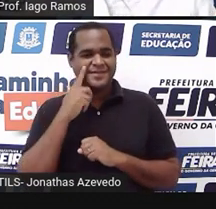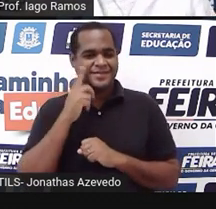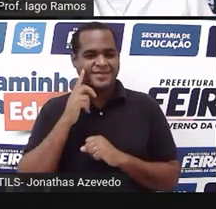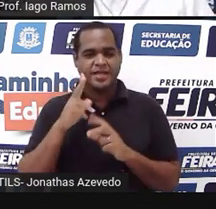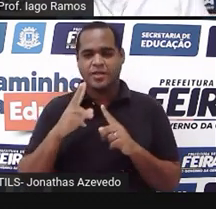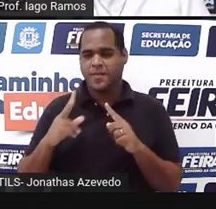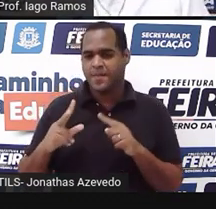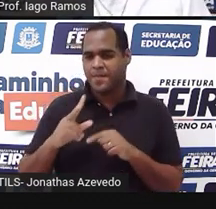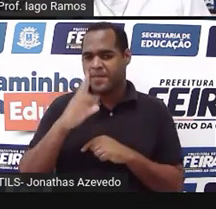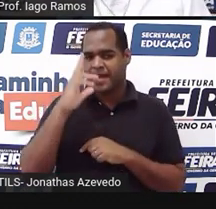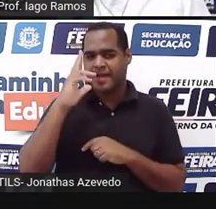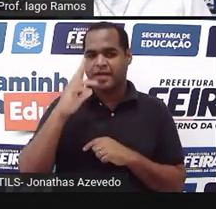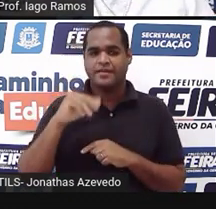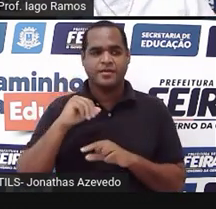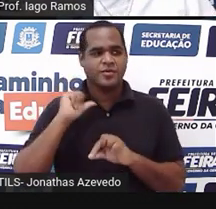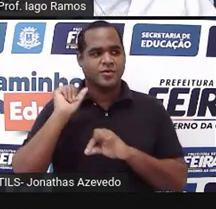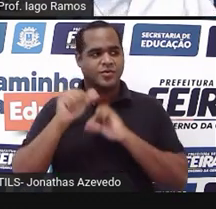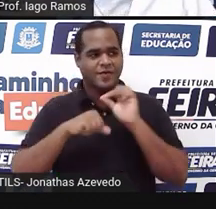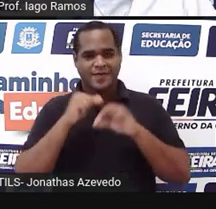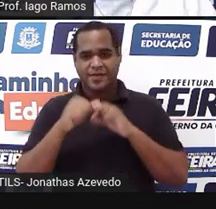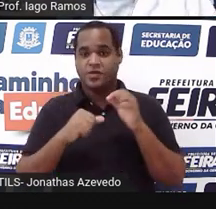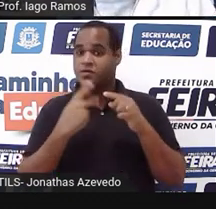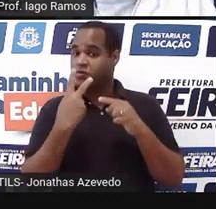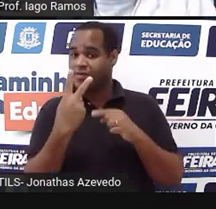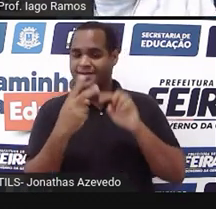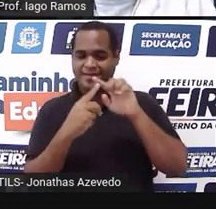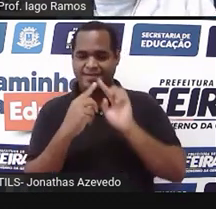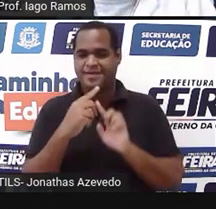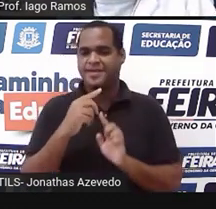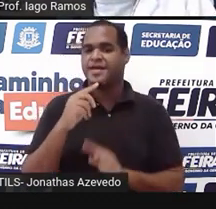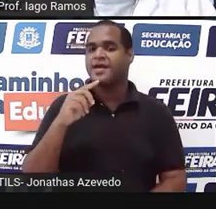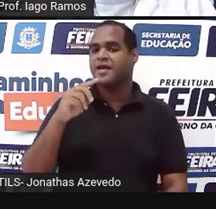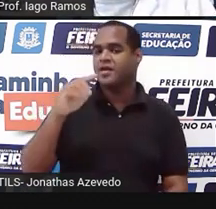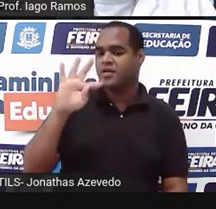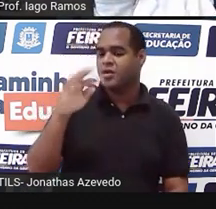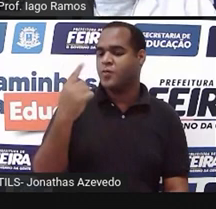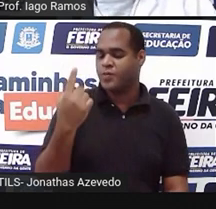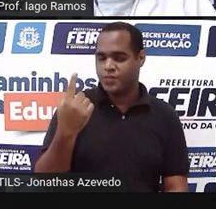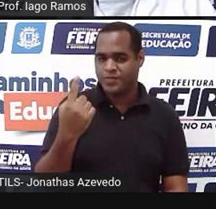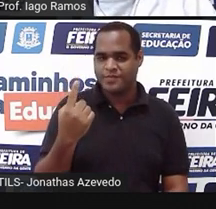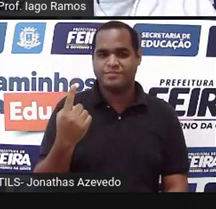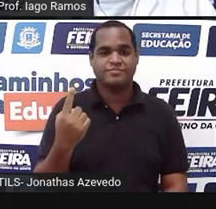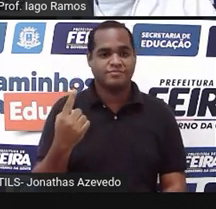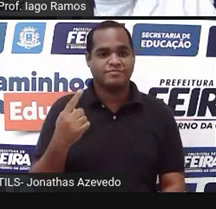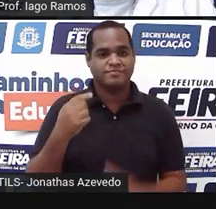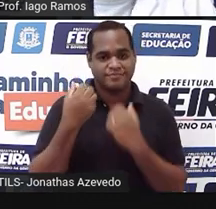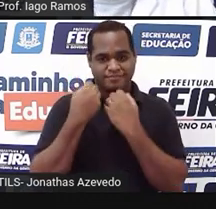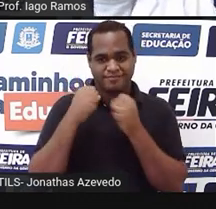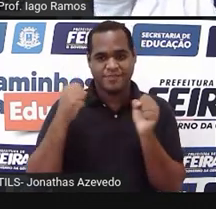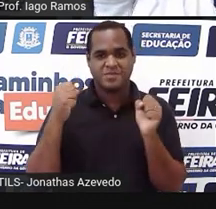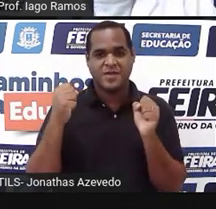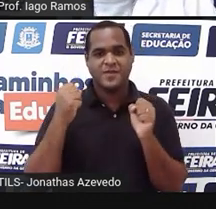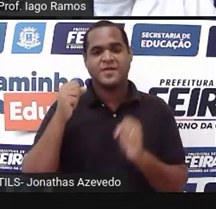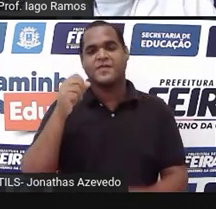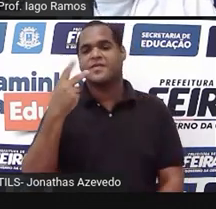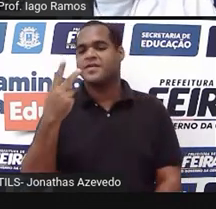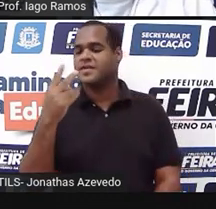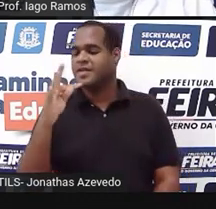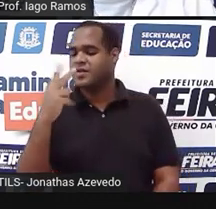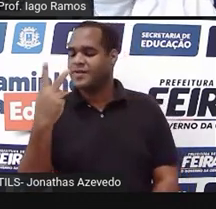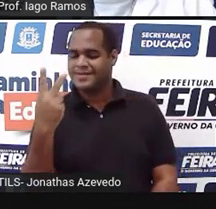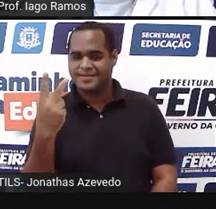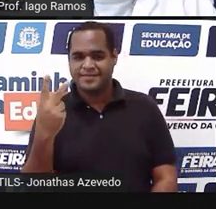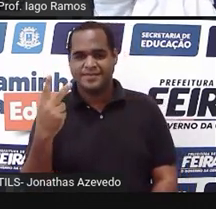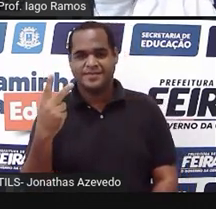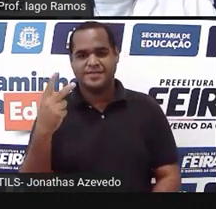o trapézio a linha virou dois triângulos um eu chamei de ter um triângulo um seria isso maior o outro chamei